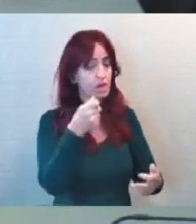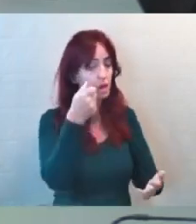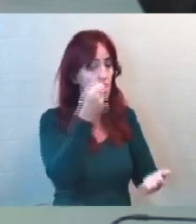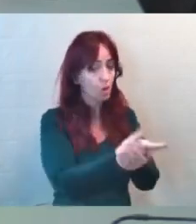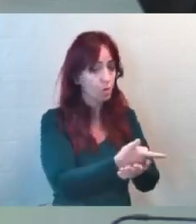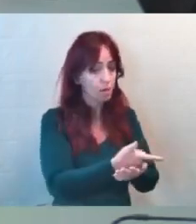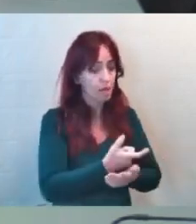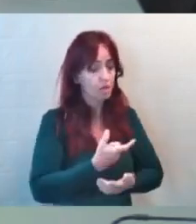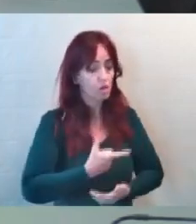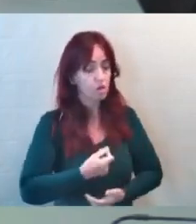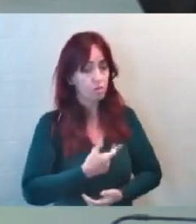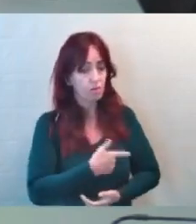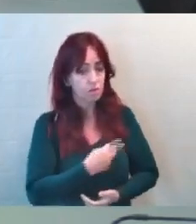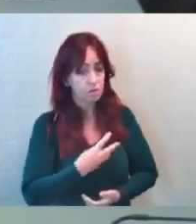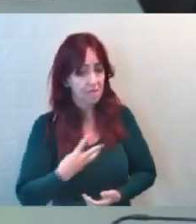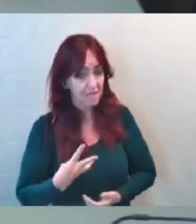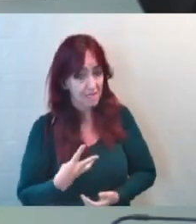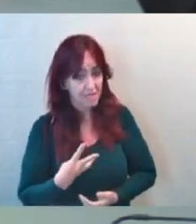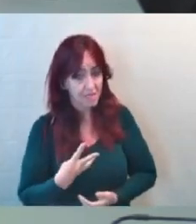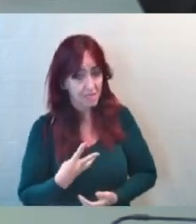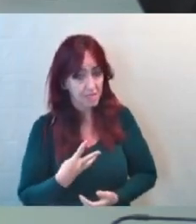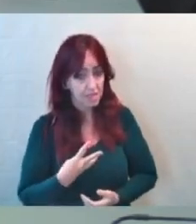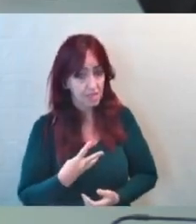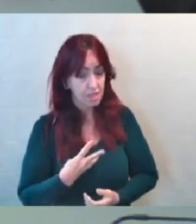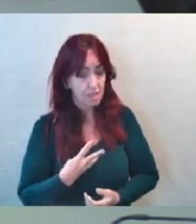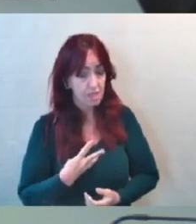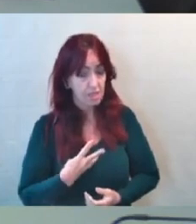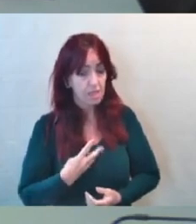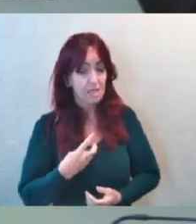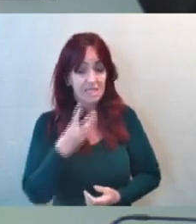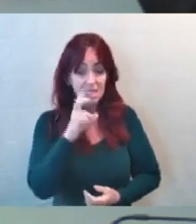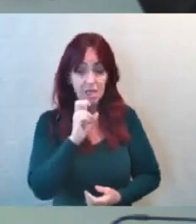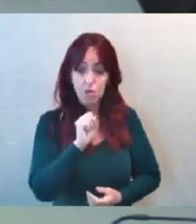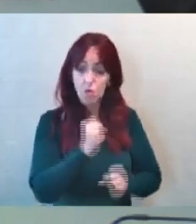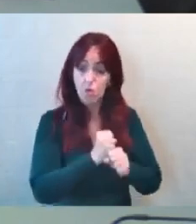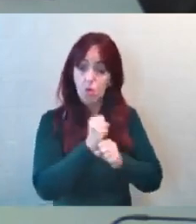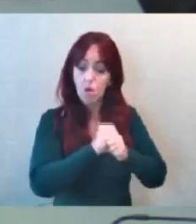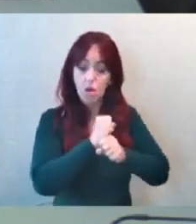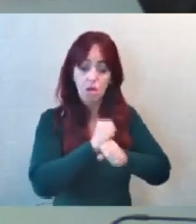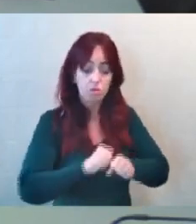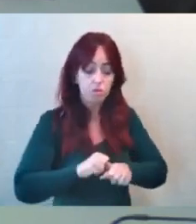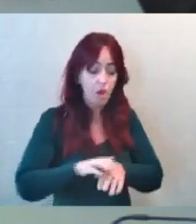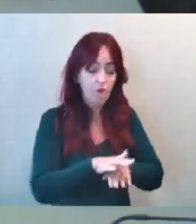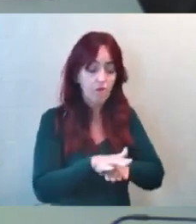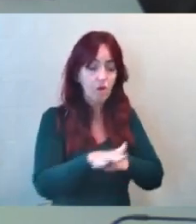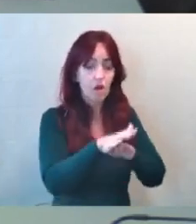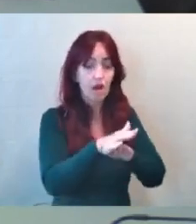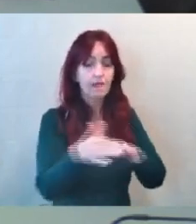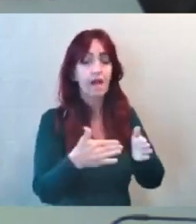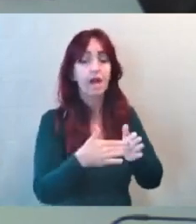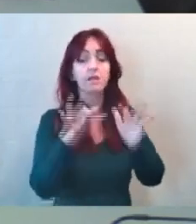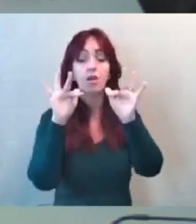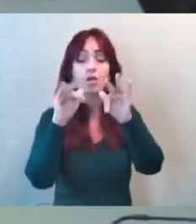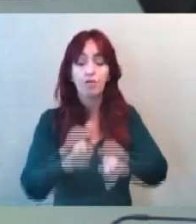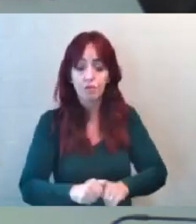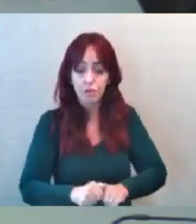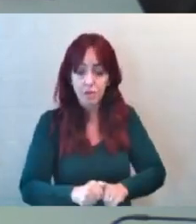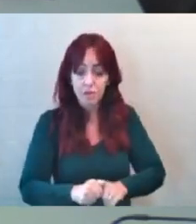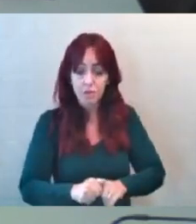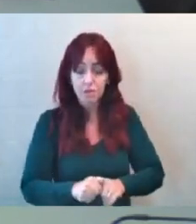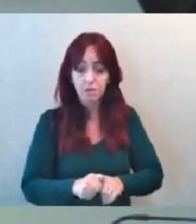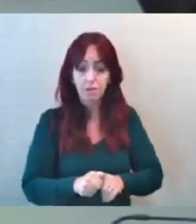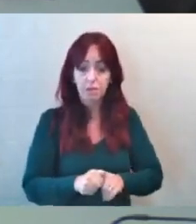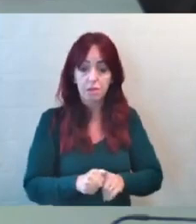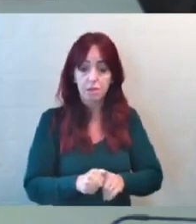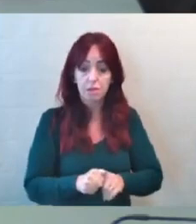2023, que vão rodar durante 5 anos até o final do contrato, porque o contrato é de 2028, o encerramento dele,